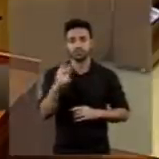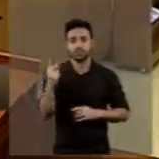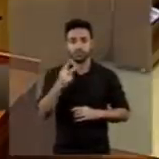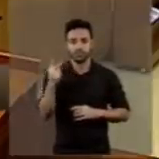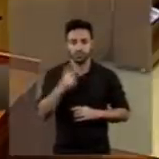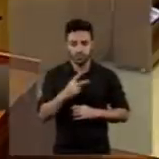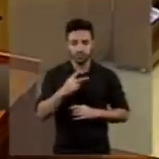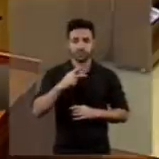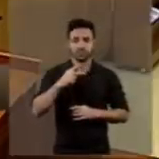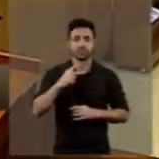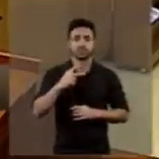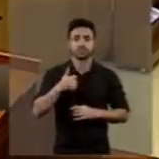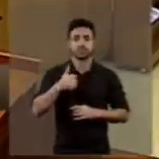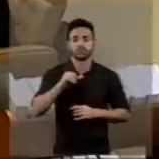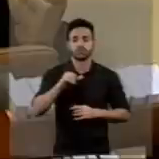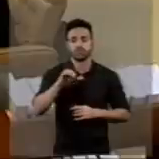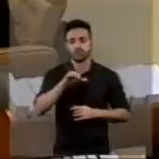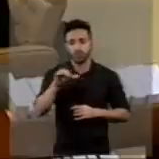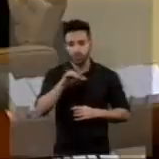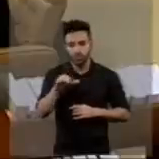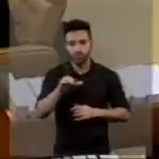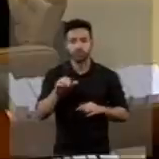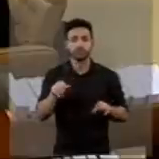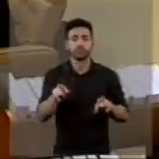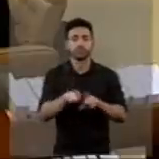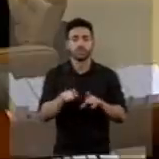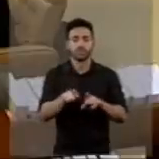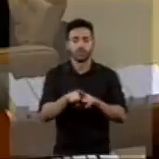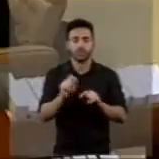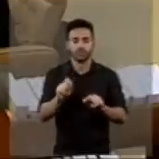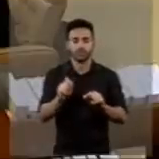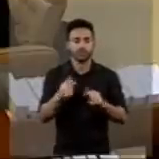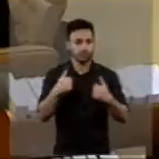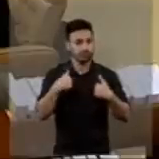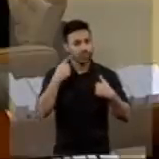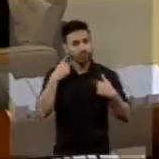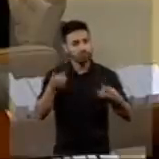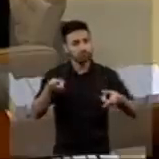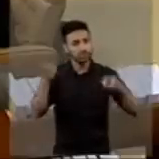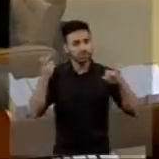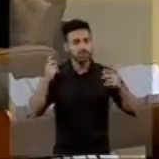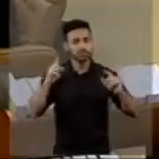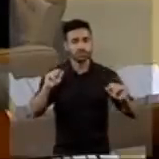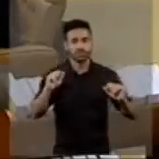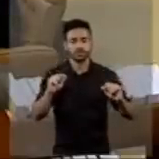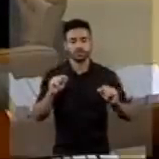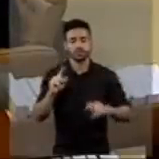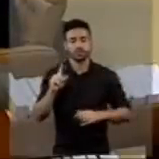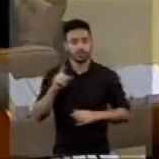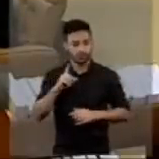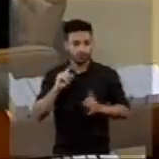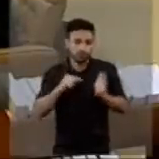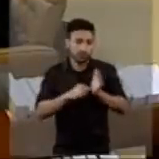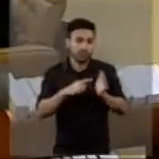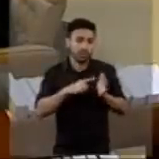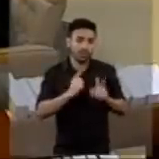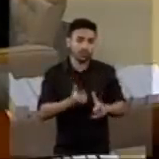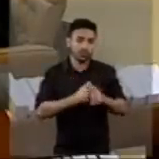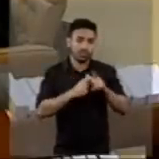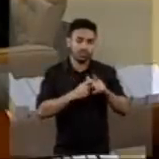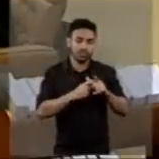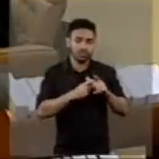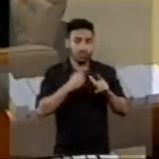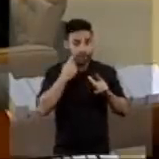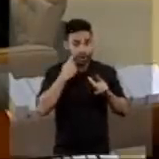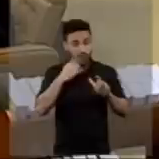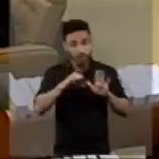9.822 de 99, né? E o preceito, pelo que eu percebi, versa o efeito suspensivo. Parágrafo